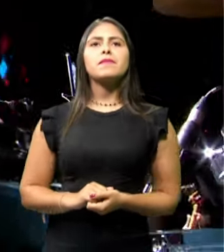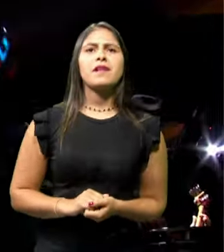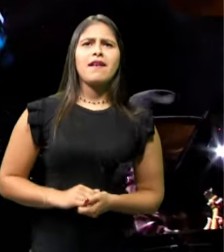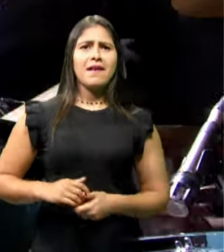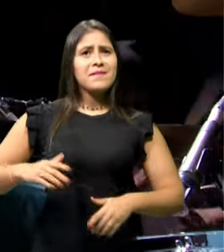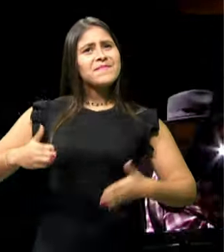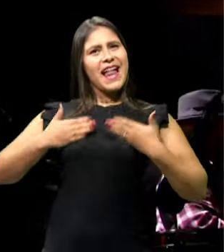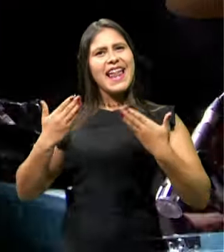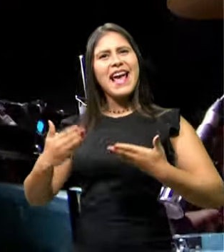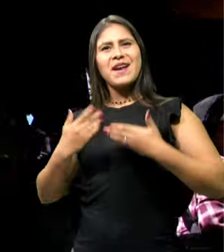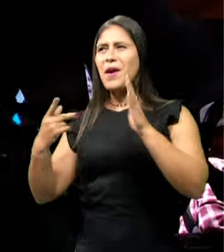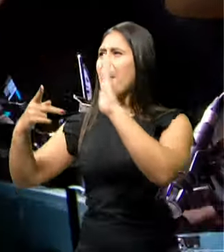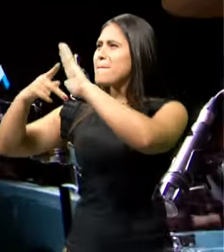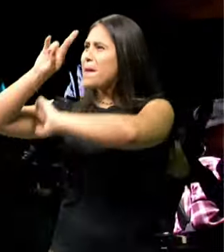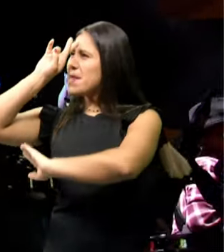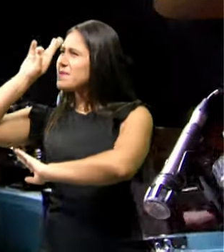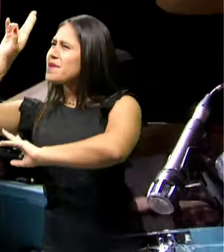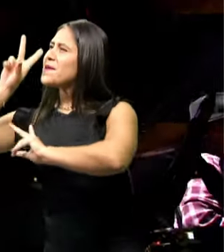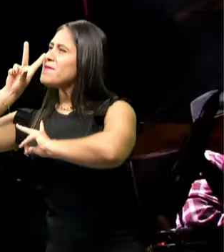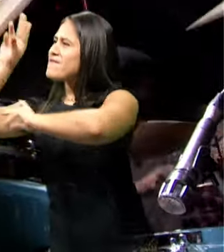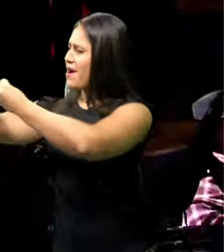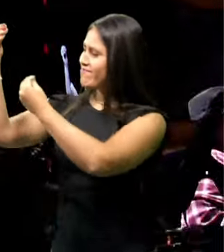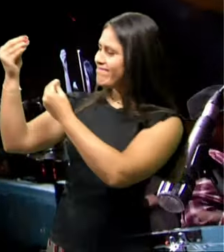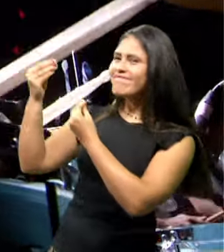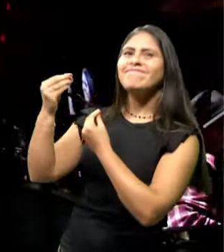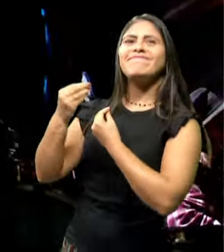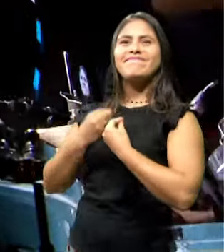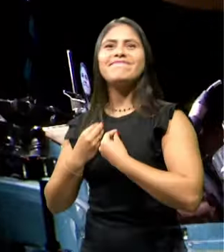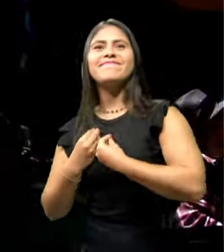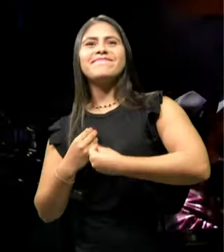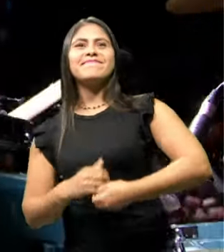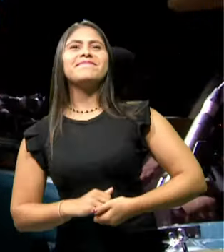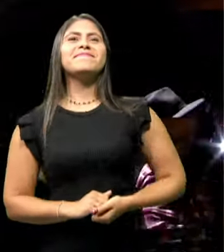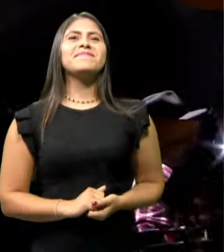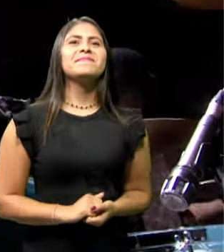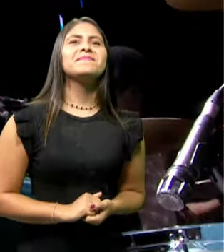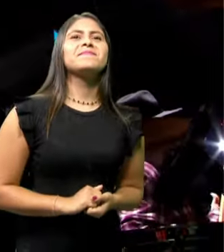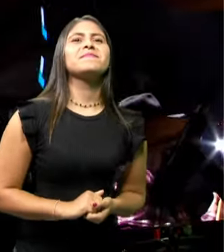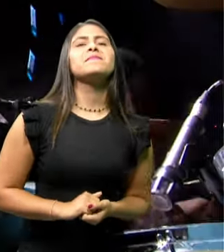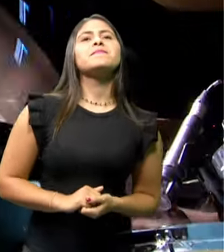A alegria do Senhor é nossa força.